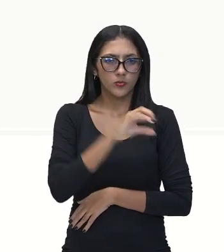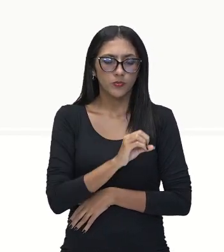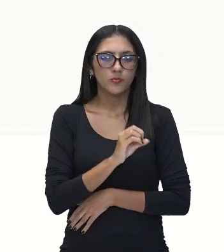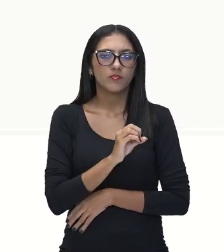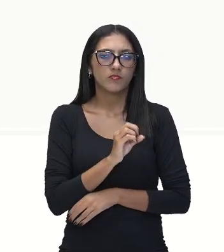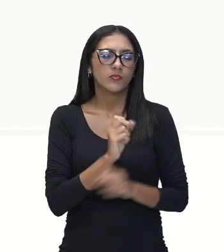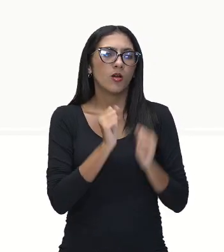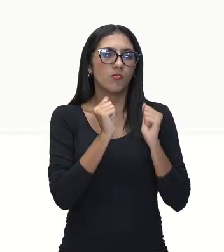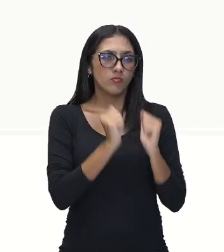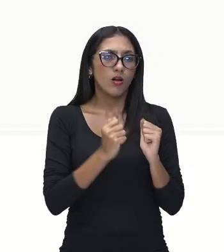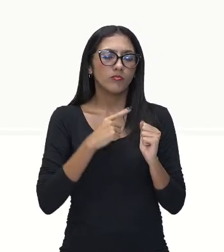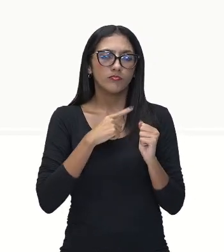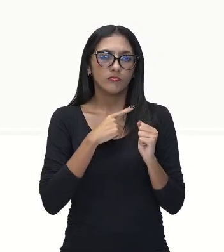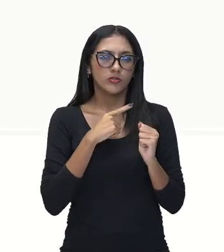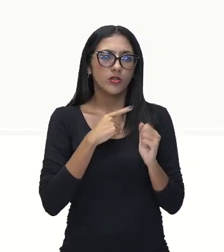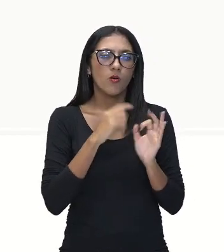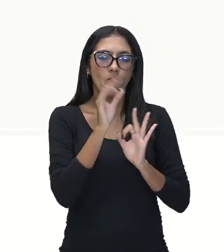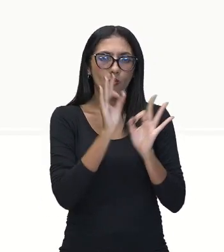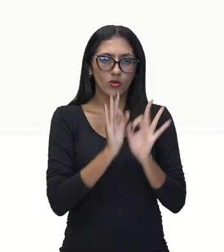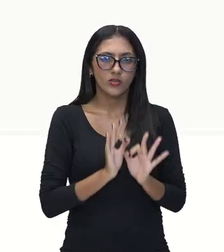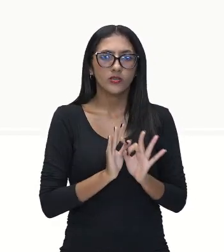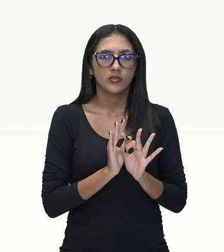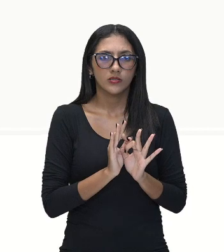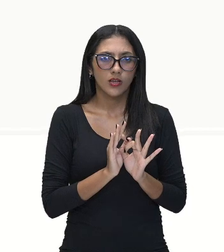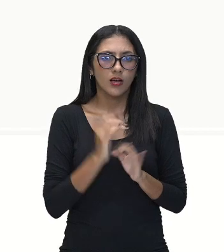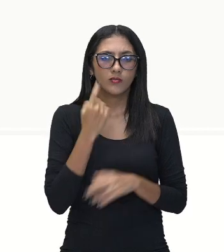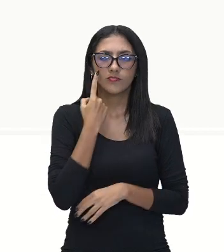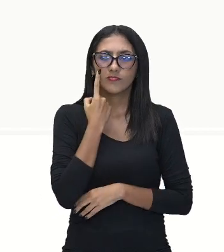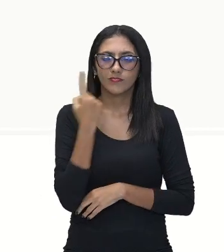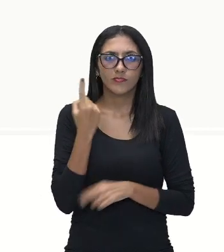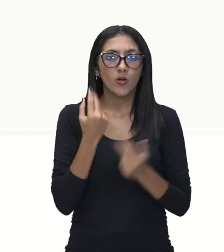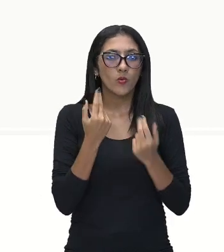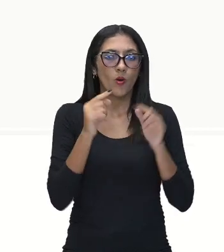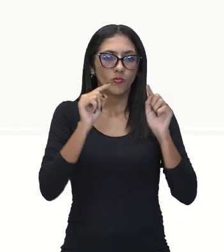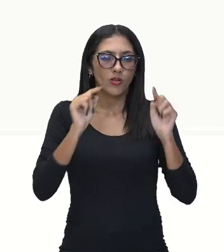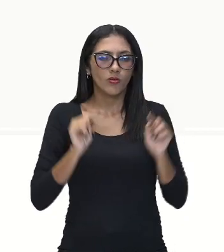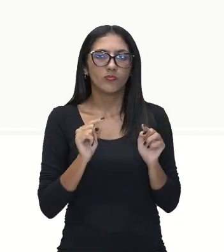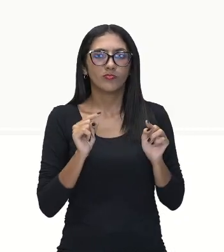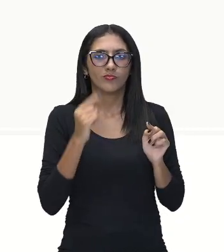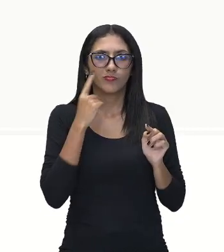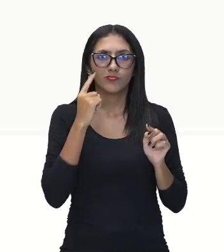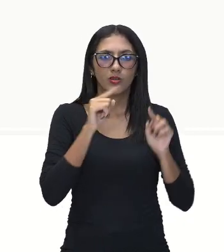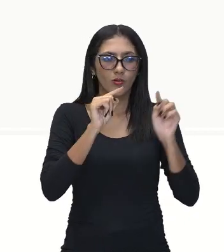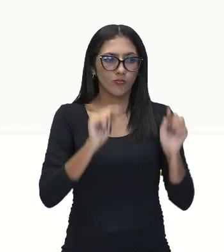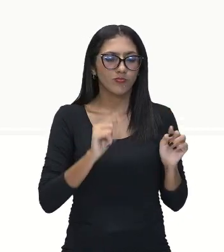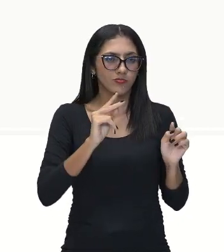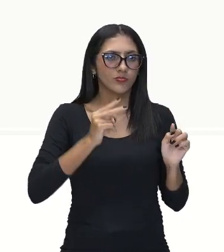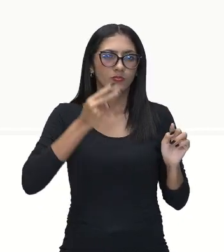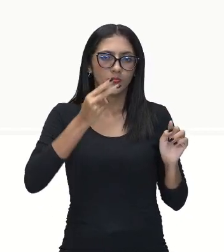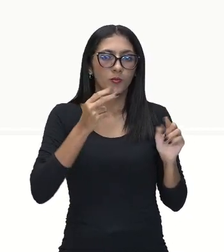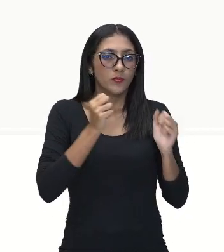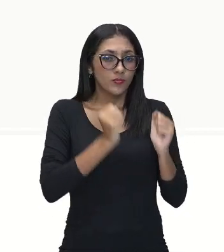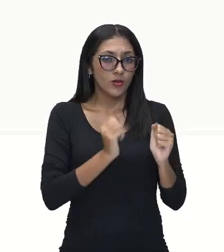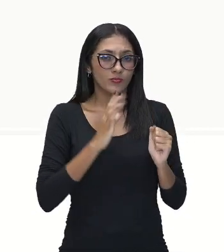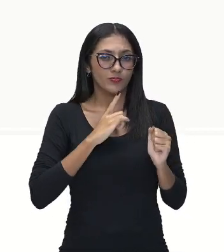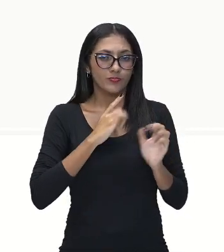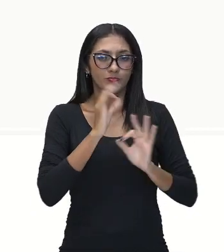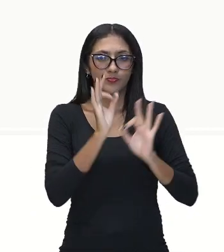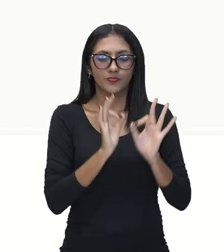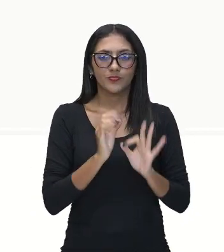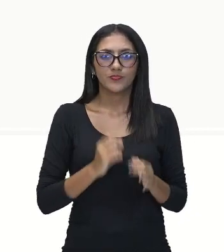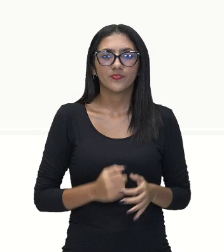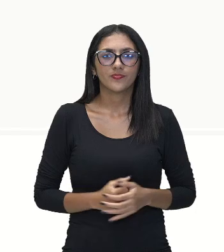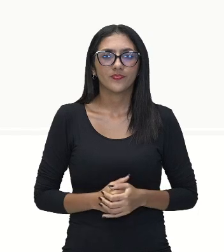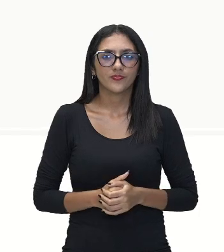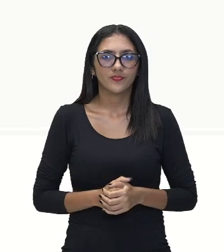podemos escrever esse trinômio na forma fatorada como está pedindo aqui na nossa questão E aí ó observa